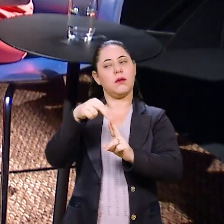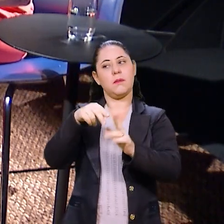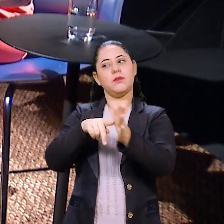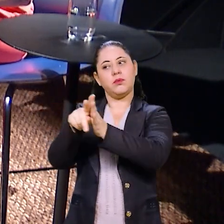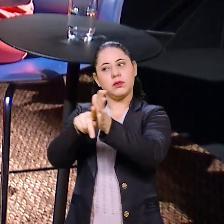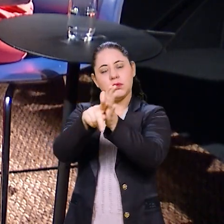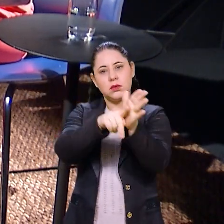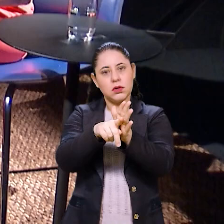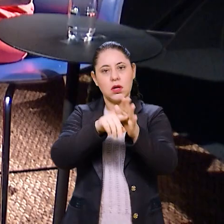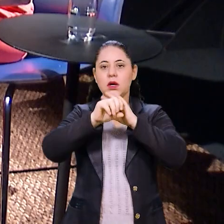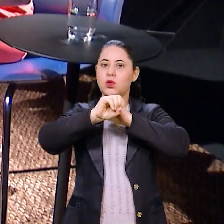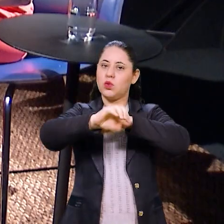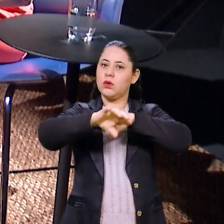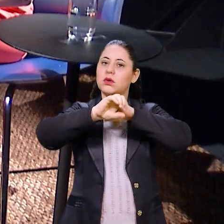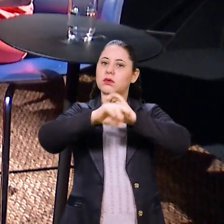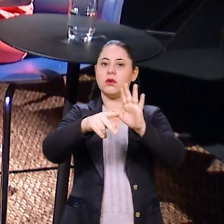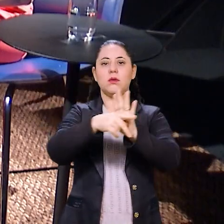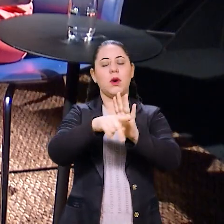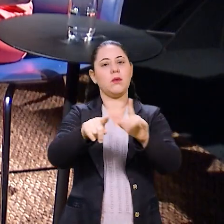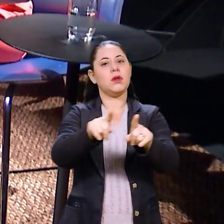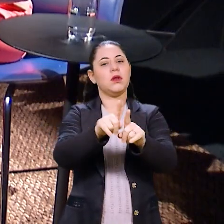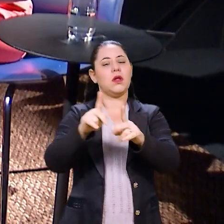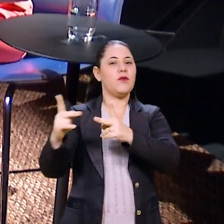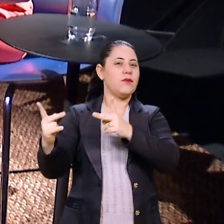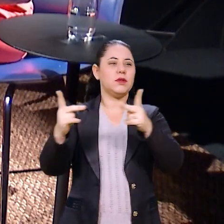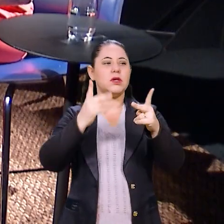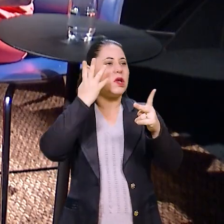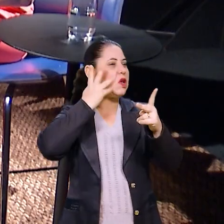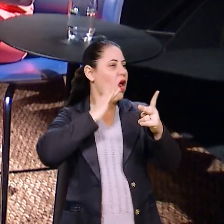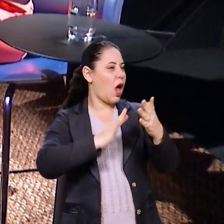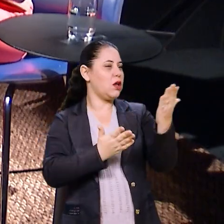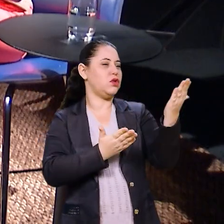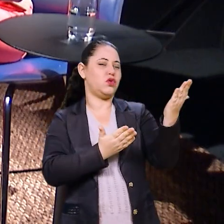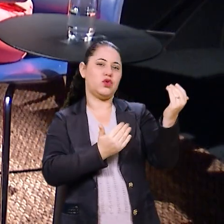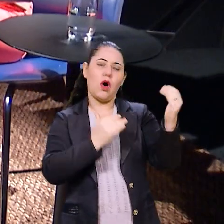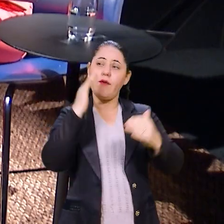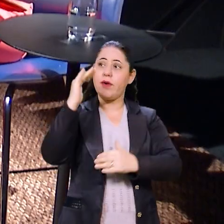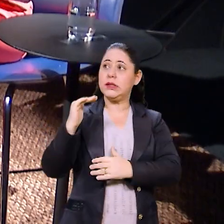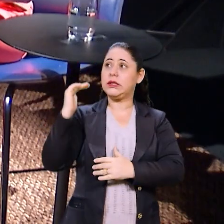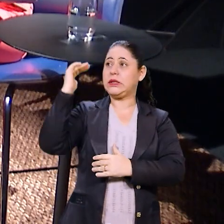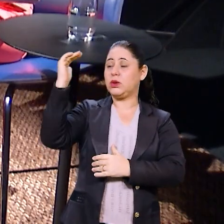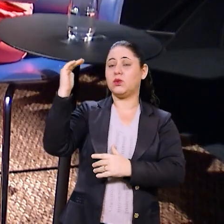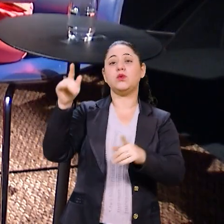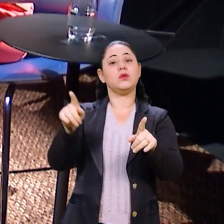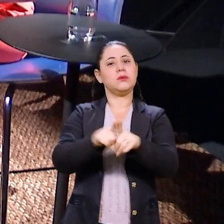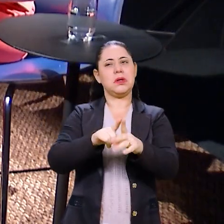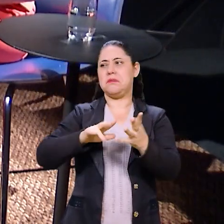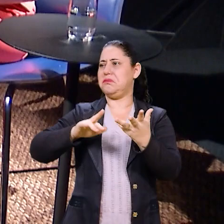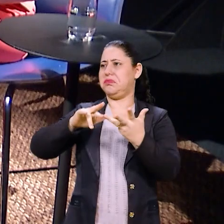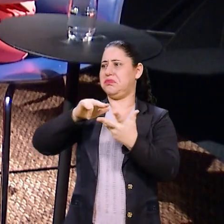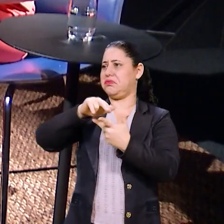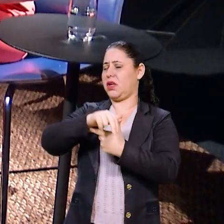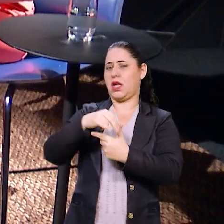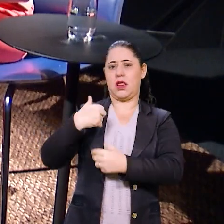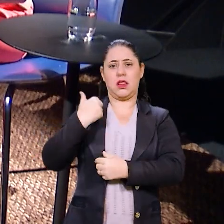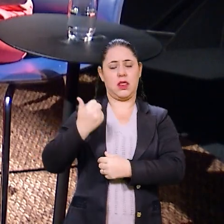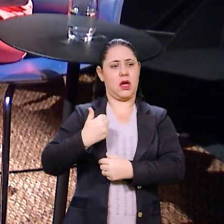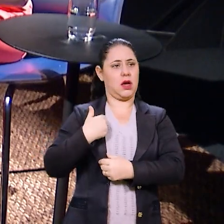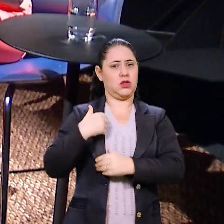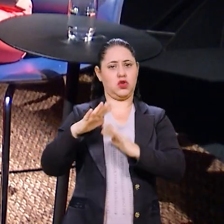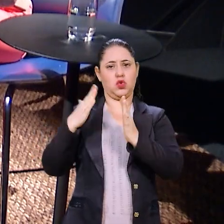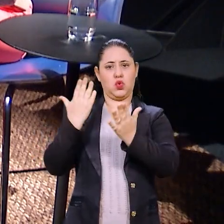é uma referência educacional. A gente observa visitas de crianças, de jovens, de adultos, nas mais diversas faixas